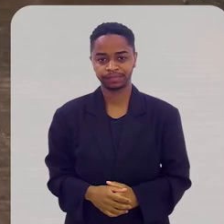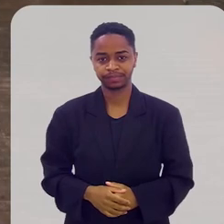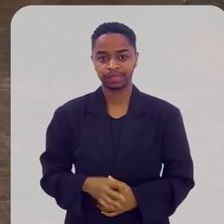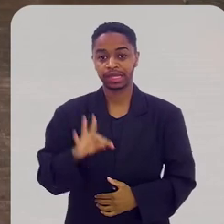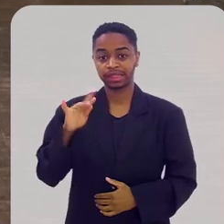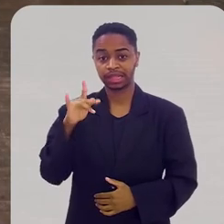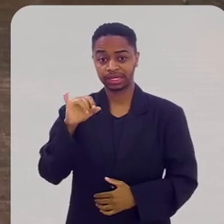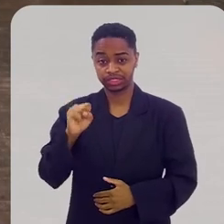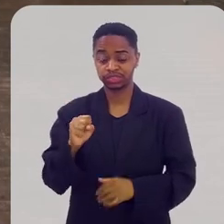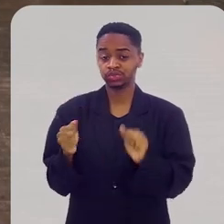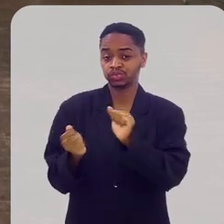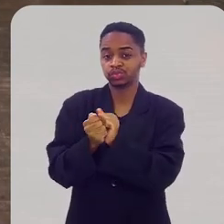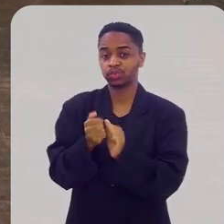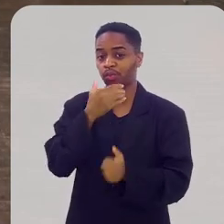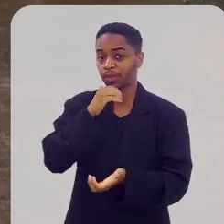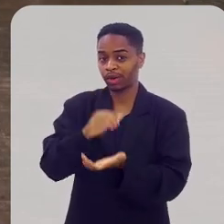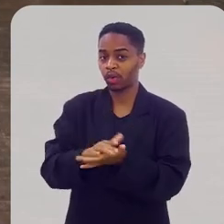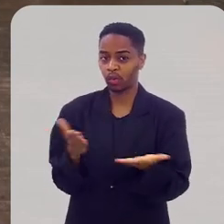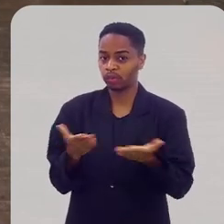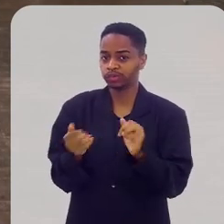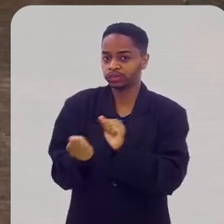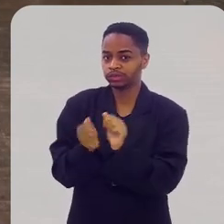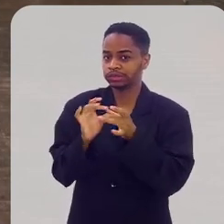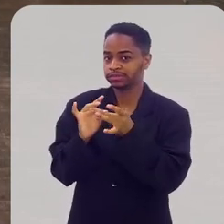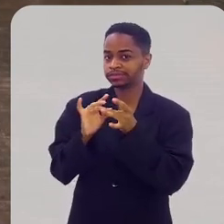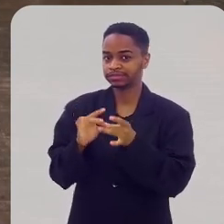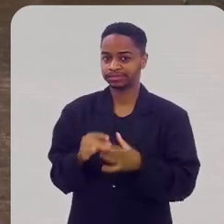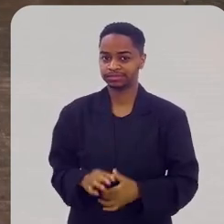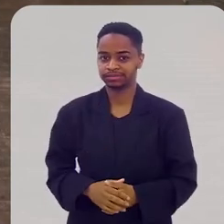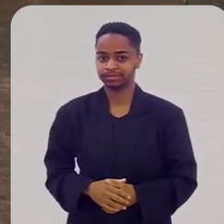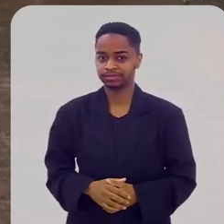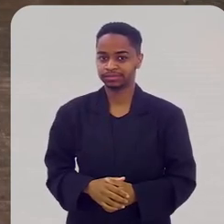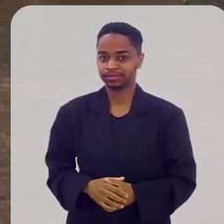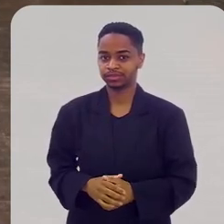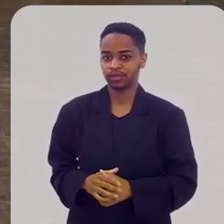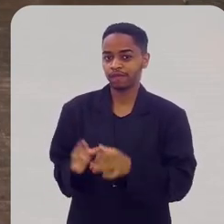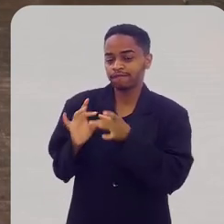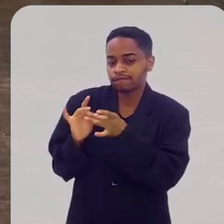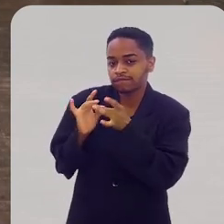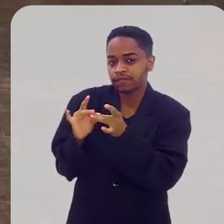tá lá, ó. Tá ao lado do marido dela, que veio com o marido hoje. Taizinha. É só chamego.